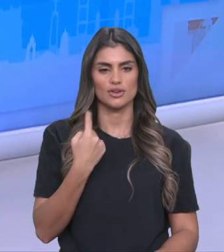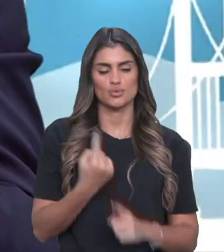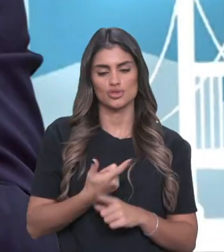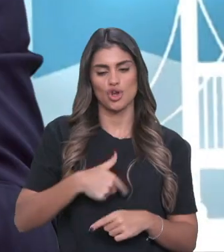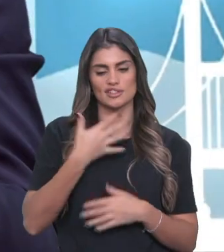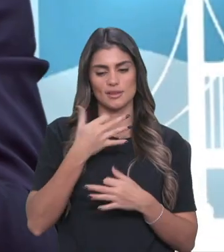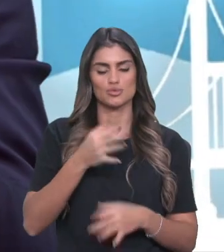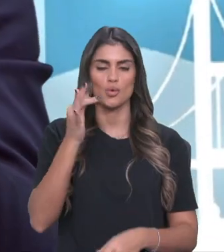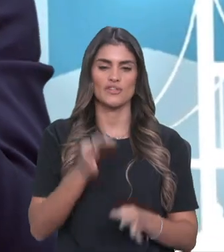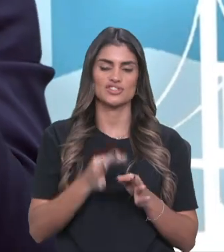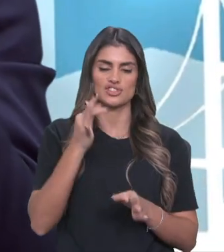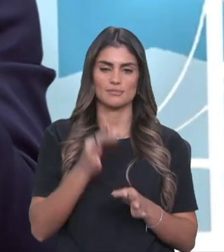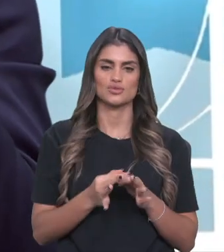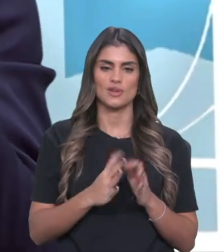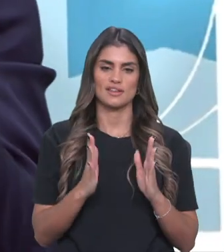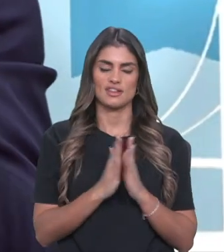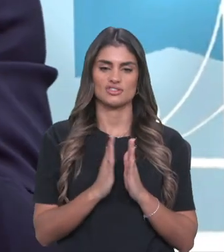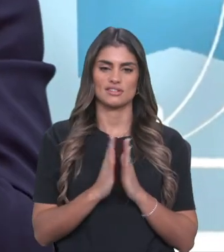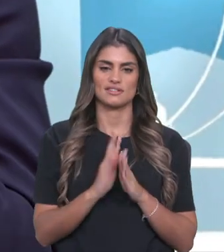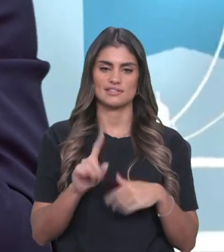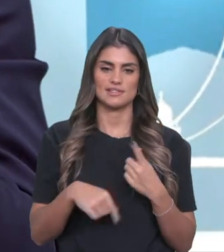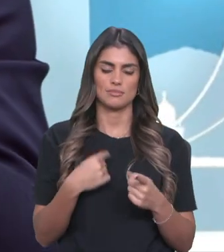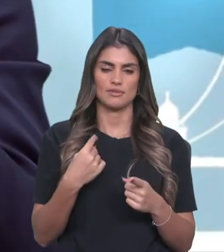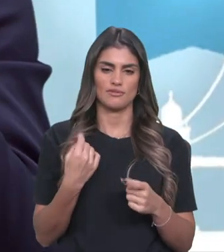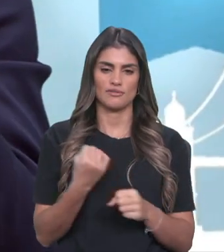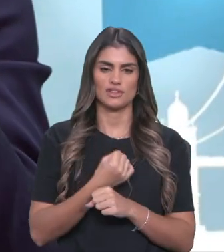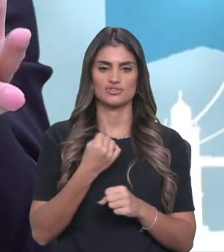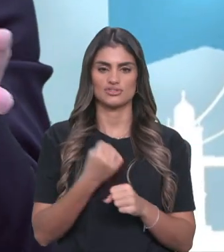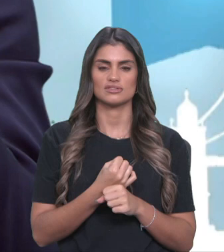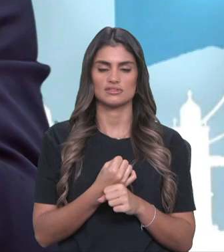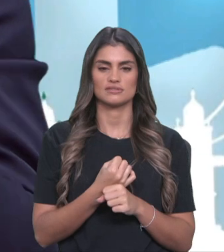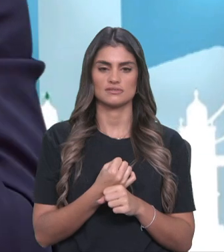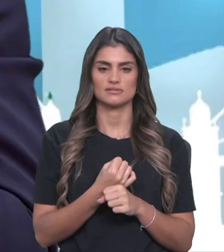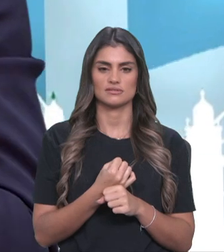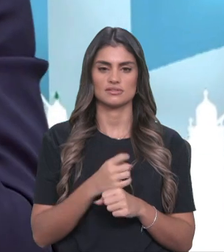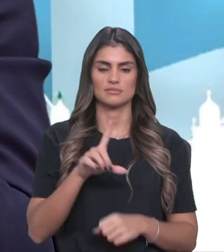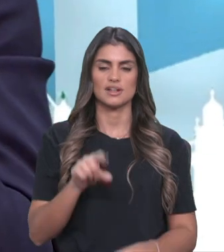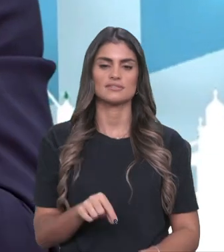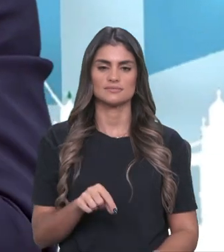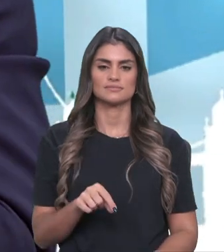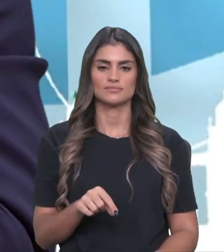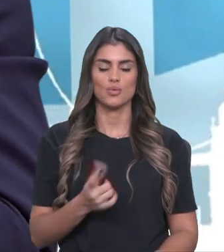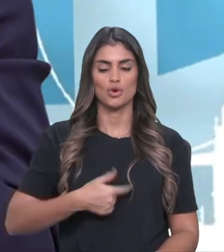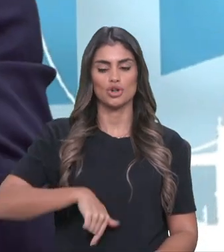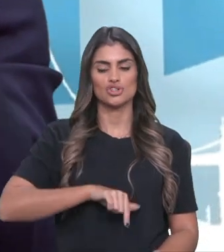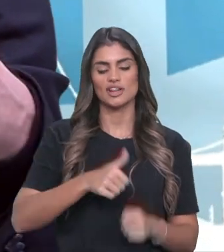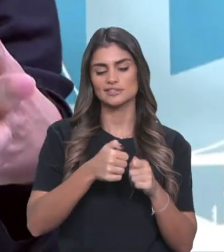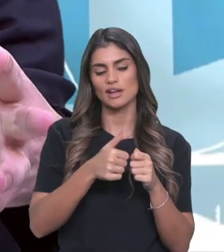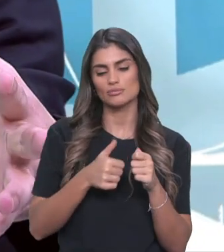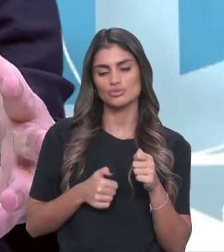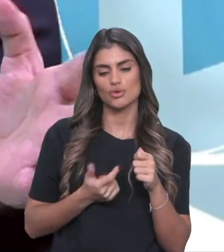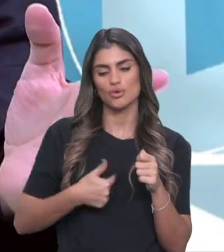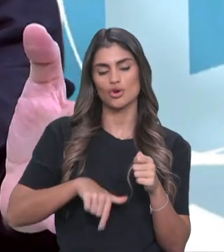daquilo que celebramos. E a Igreja sempre fez isso, no famoso axioma lex credendi, lex orandi. Aquilo que nós rezamos é aquilo que